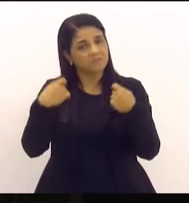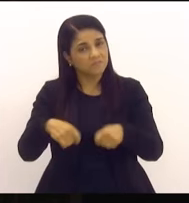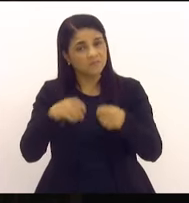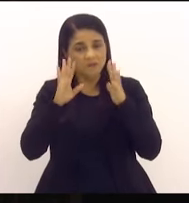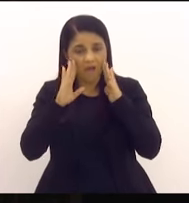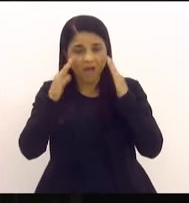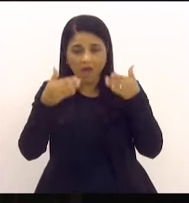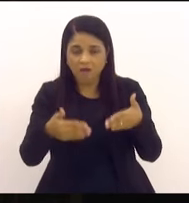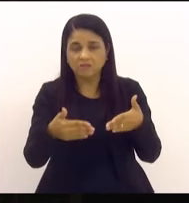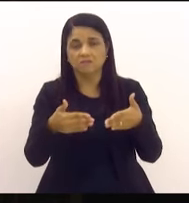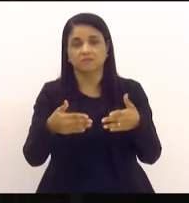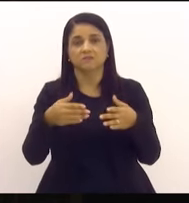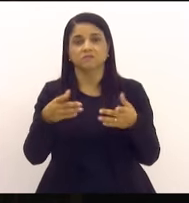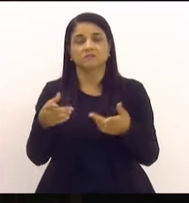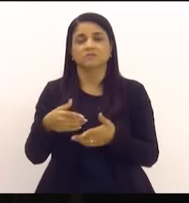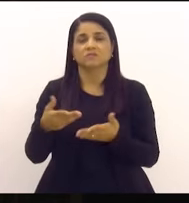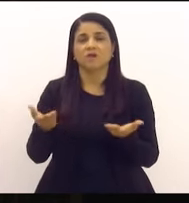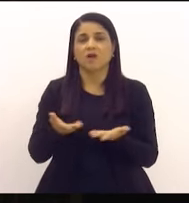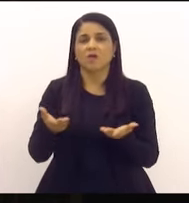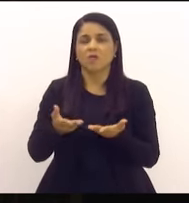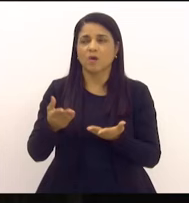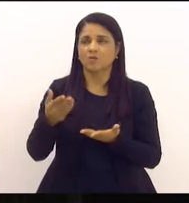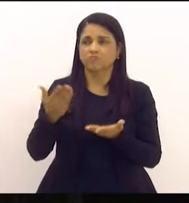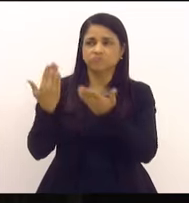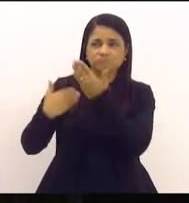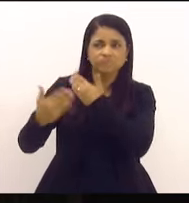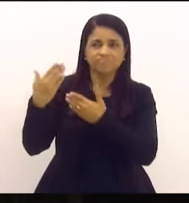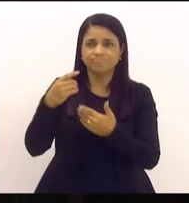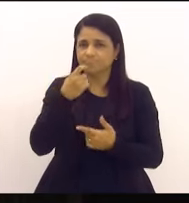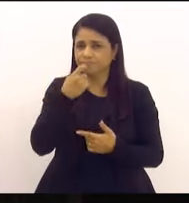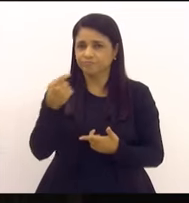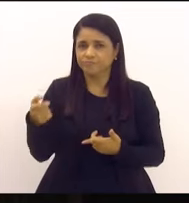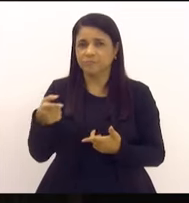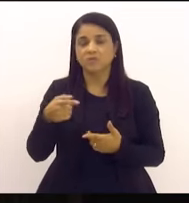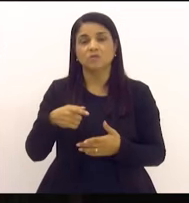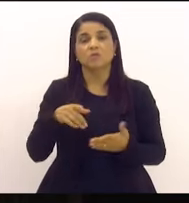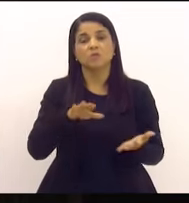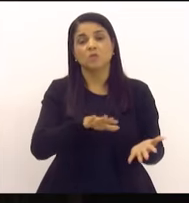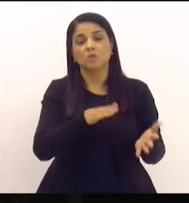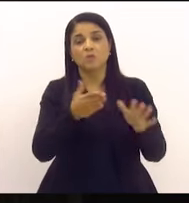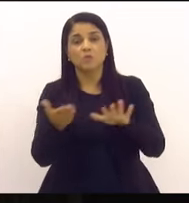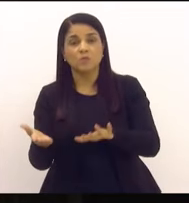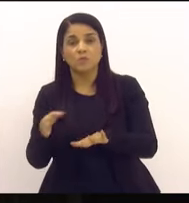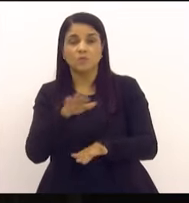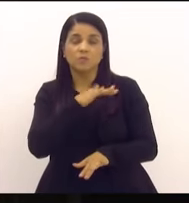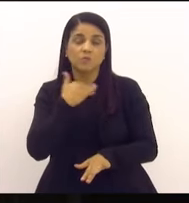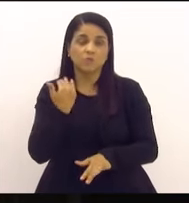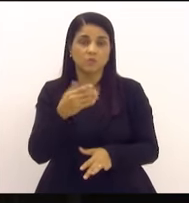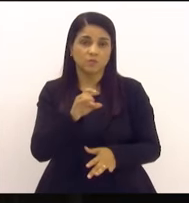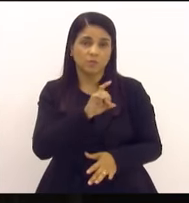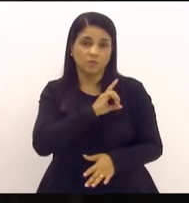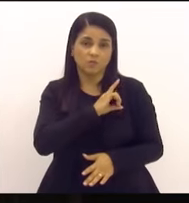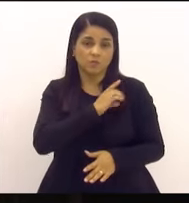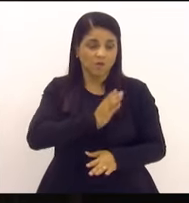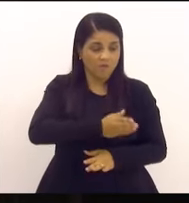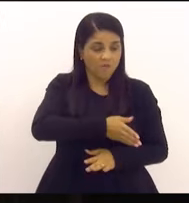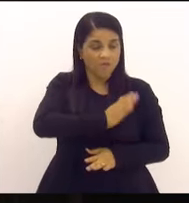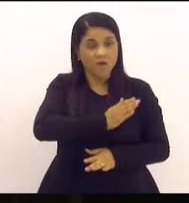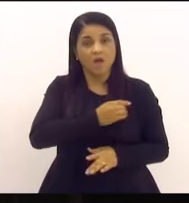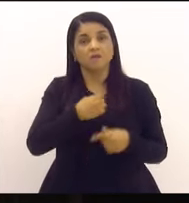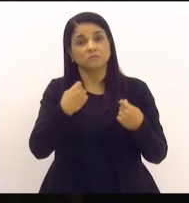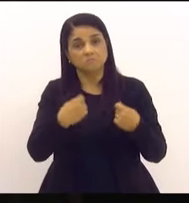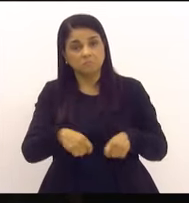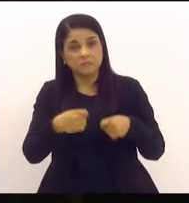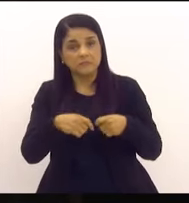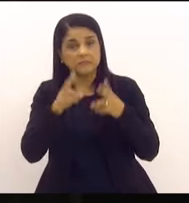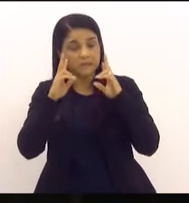tivemos agora, recentemente, o policial civil Batista, que faleceu, teve um infarto. A gente precisa